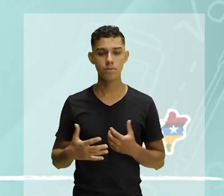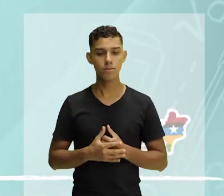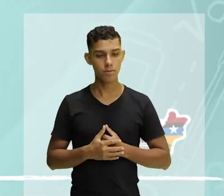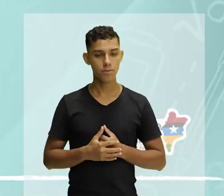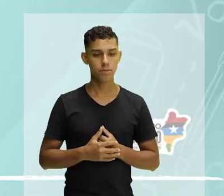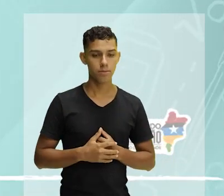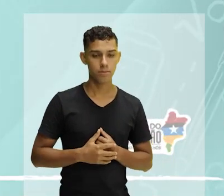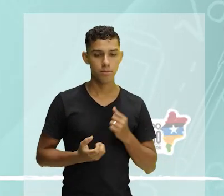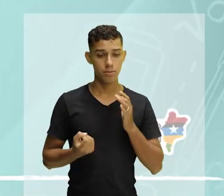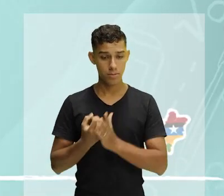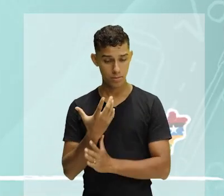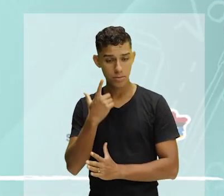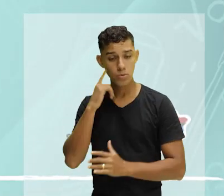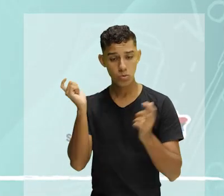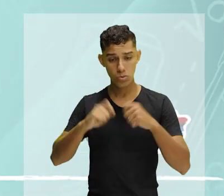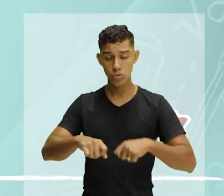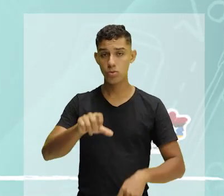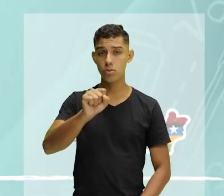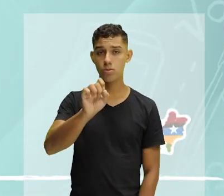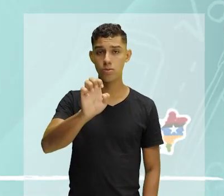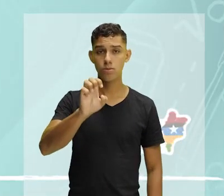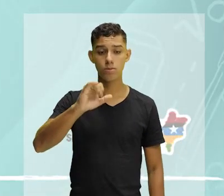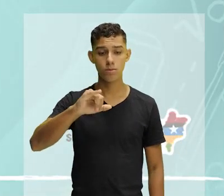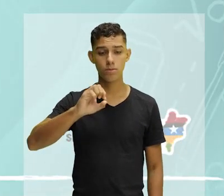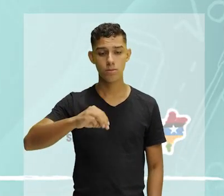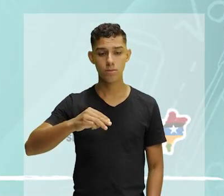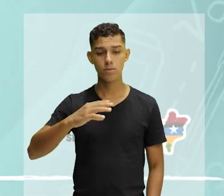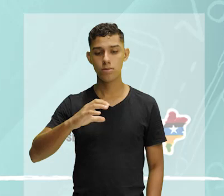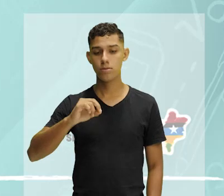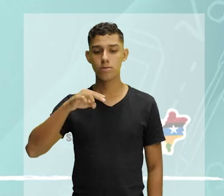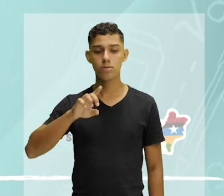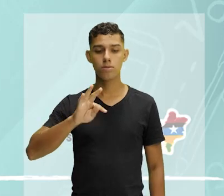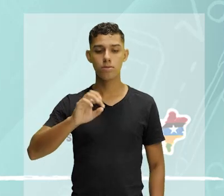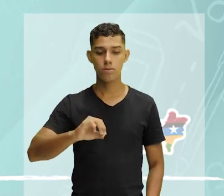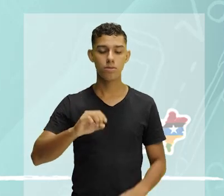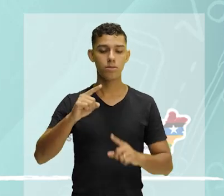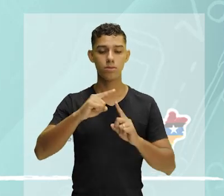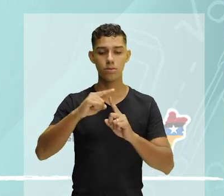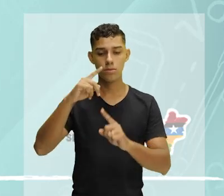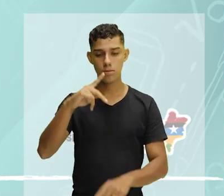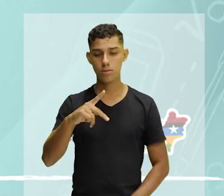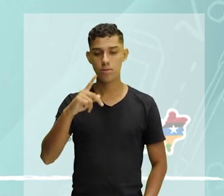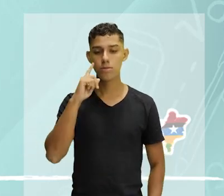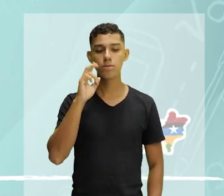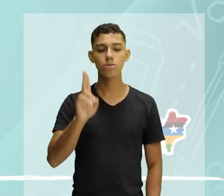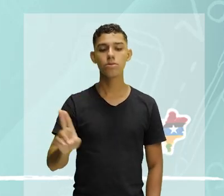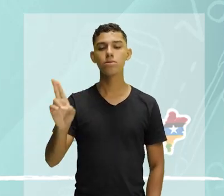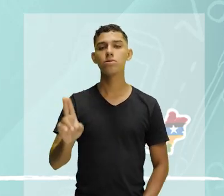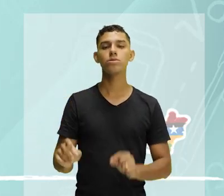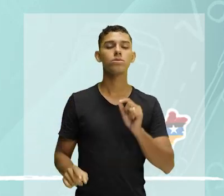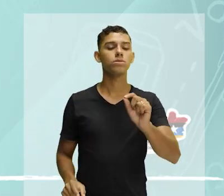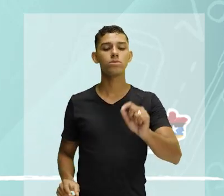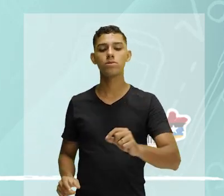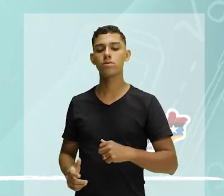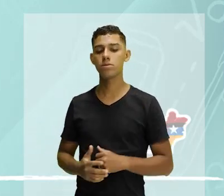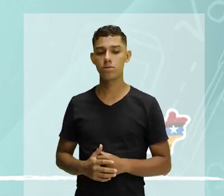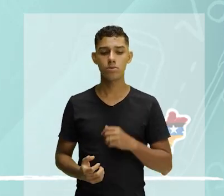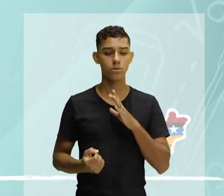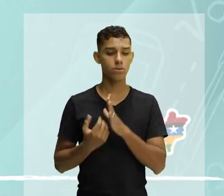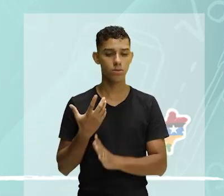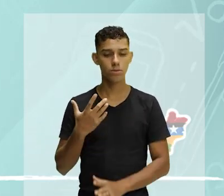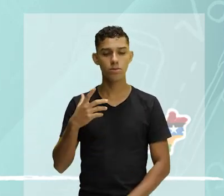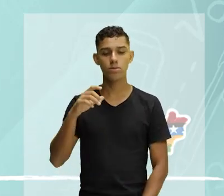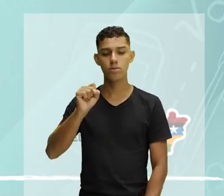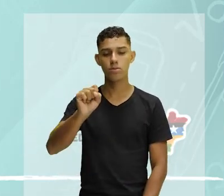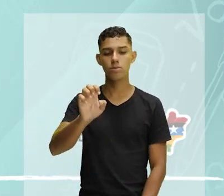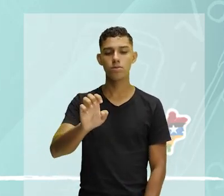para produzir um semicondutor do tipo P, o que você usaria? Para produzir um semicondutor do tipo